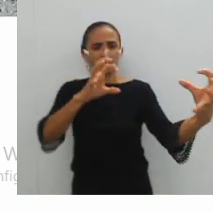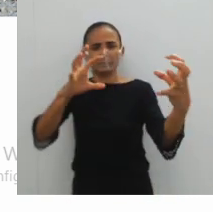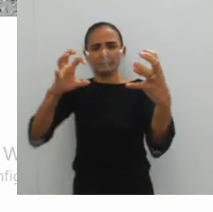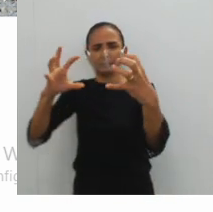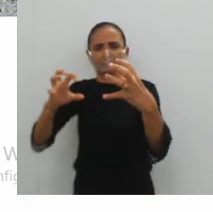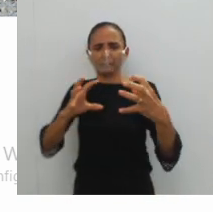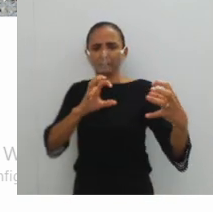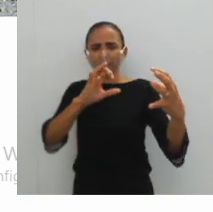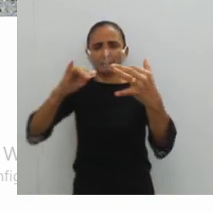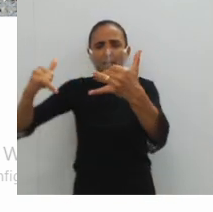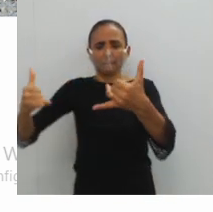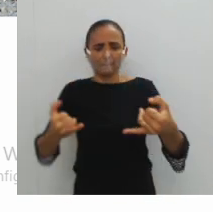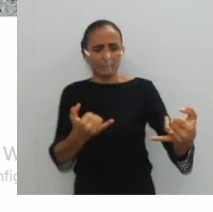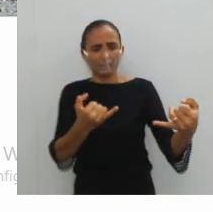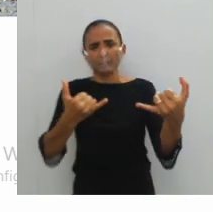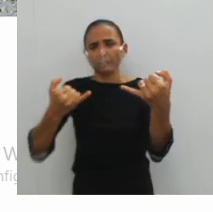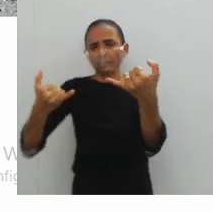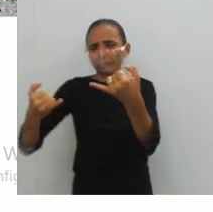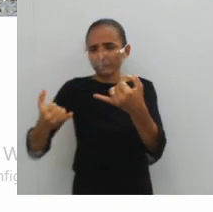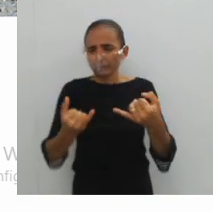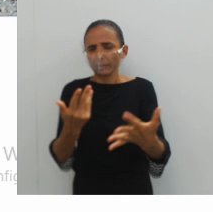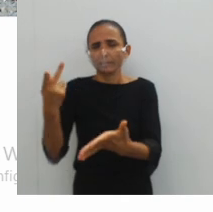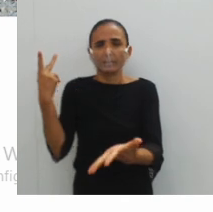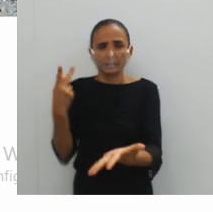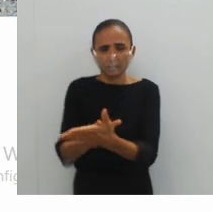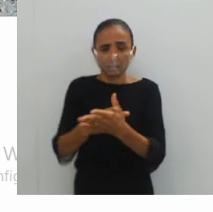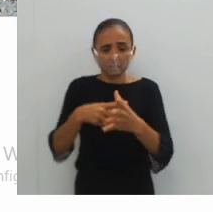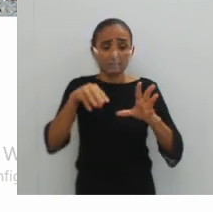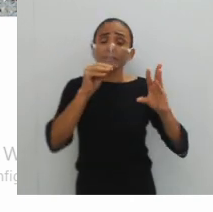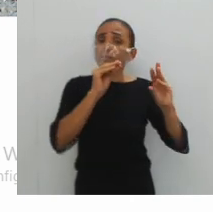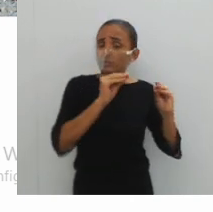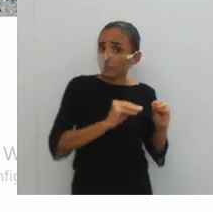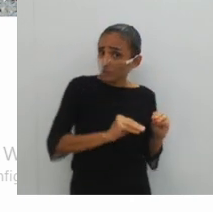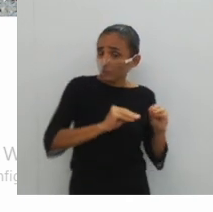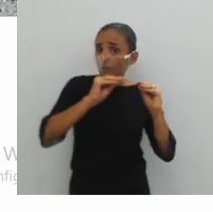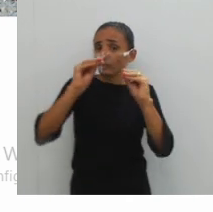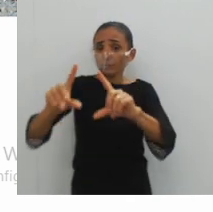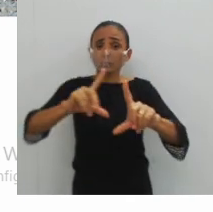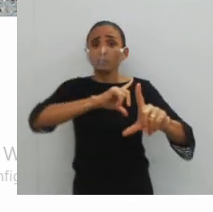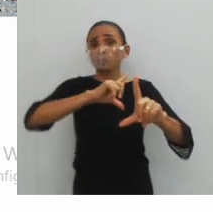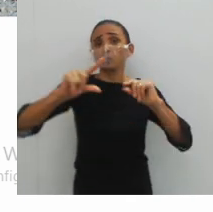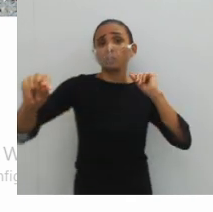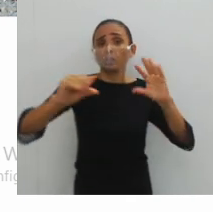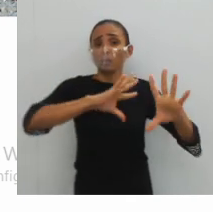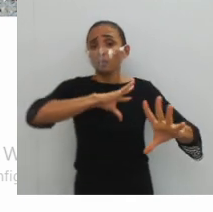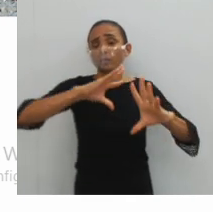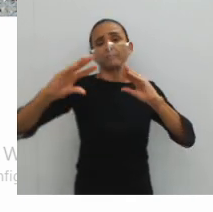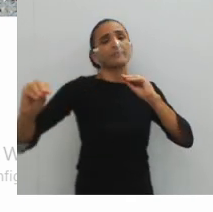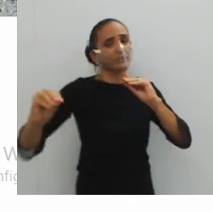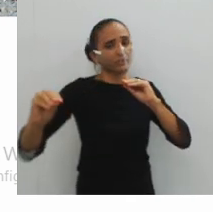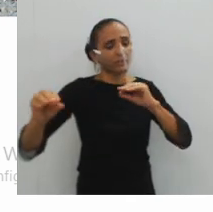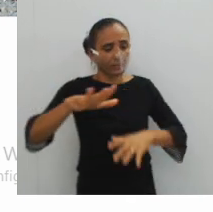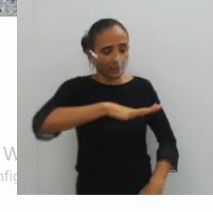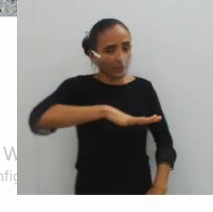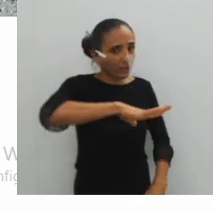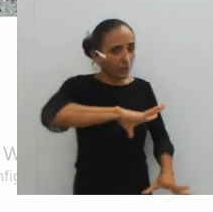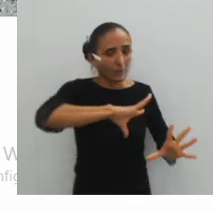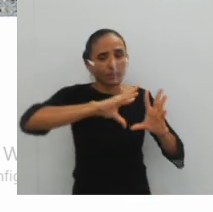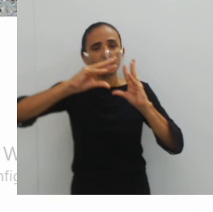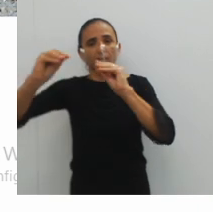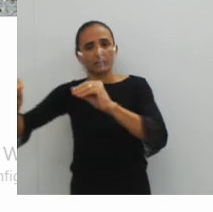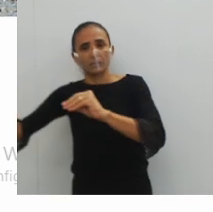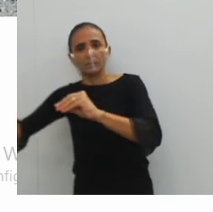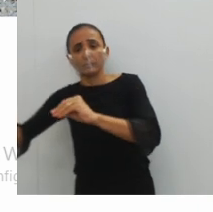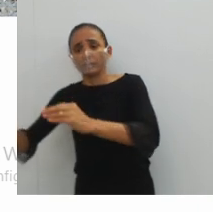entre forças armadas e faz com que as pessoas migrem, fujam desse território em busca de